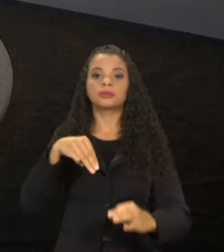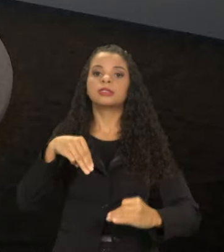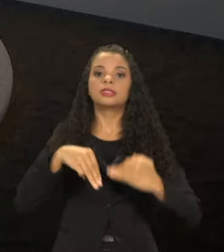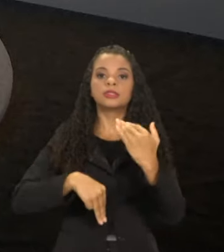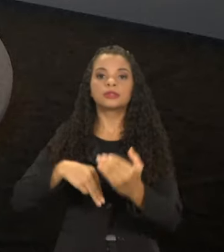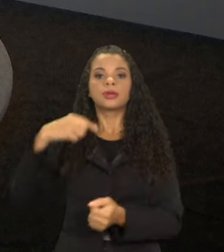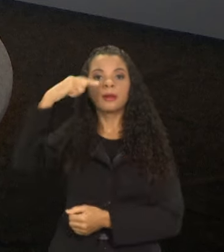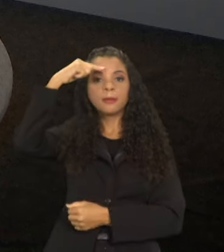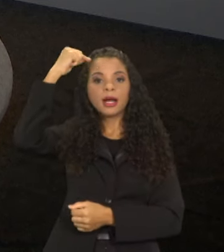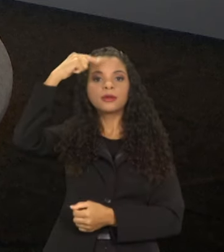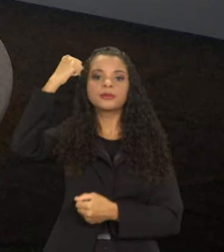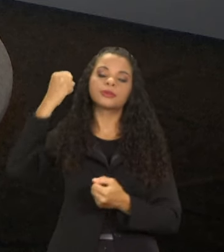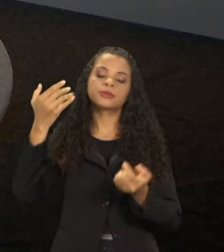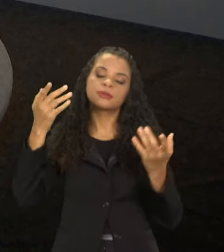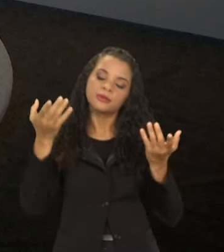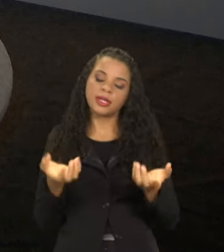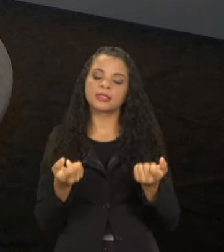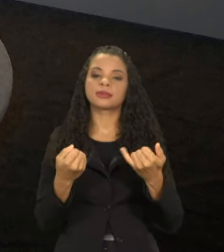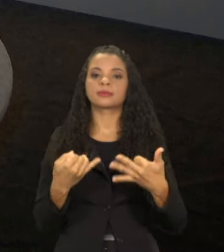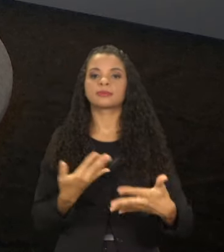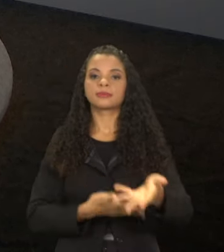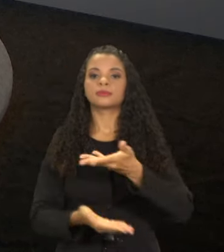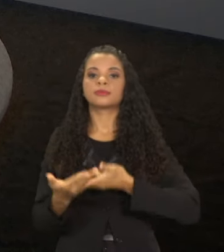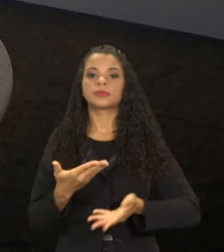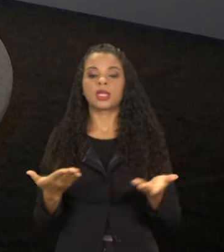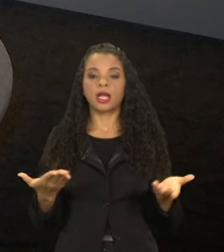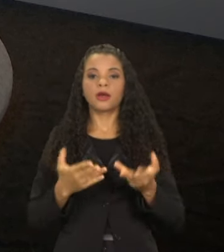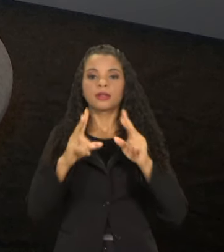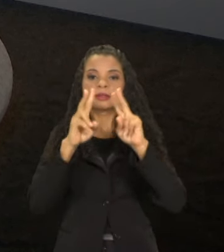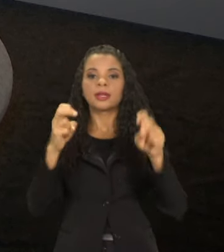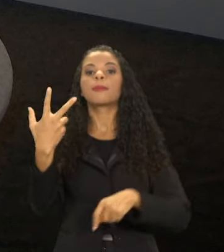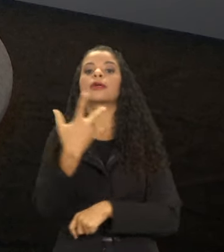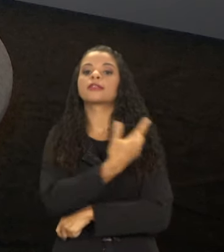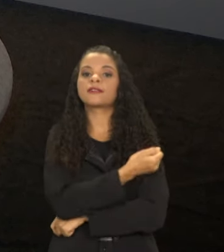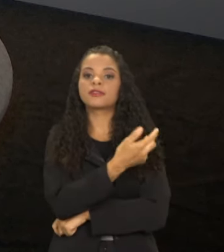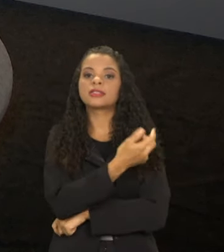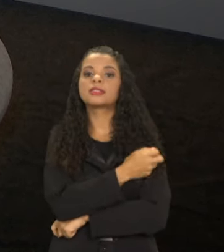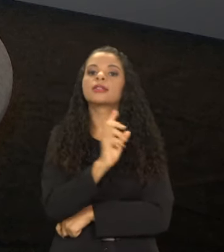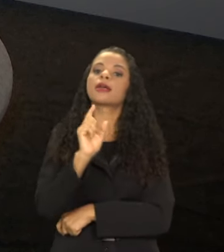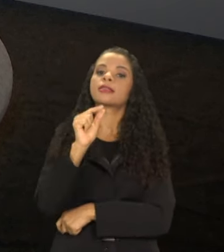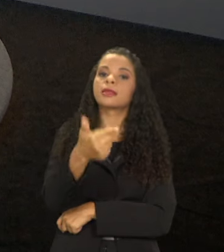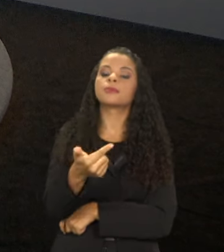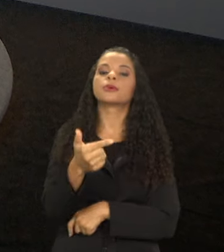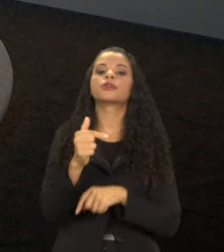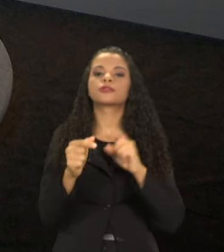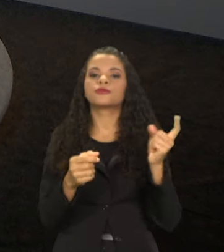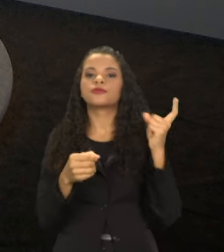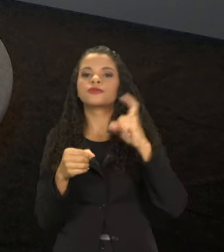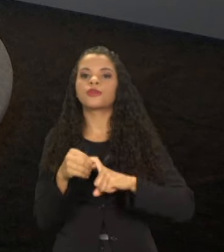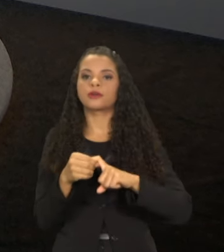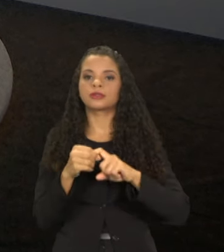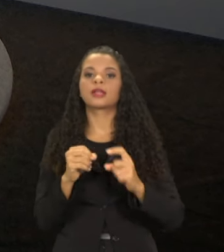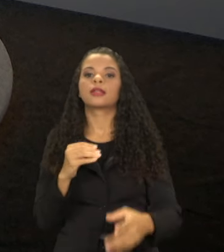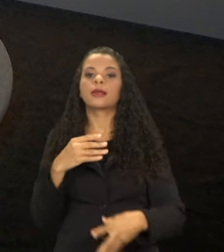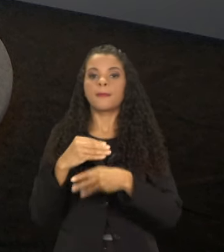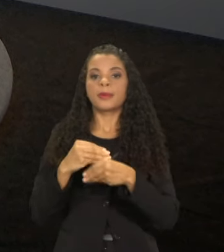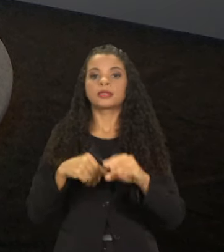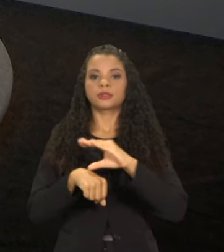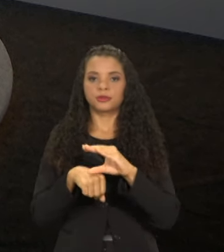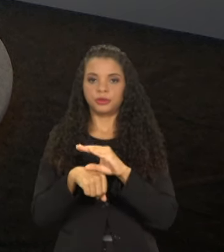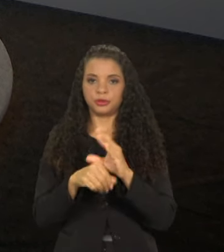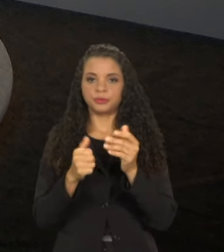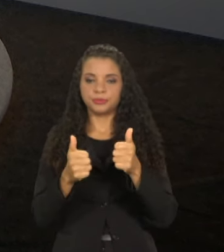esse assunto. Vamos falar então primeiro da questão da vacina. Depois a gente volta para a questão da emenda constitucional número 19. Questão da